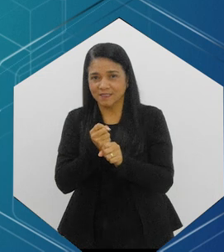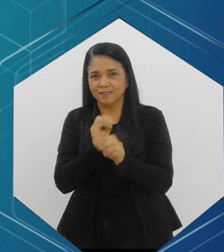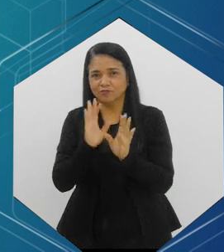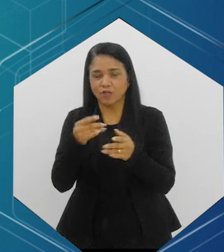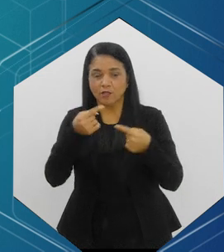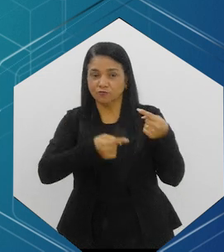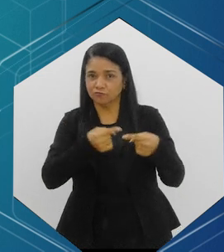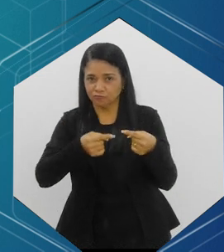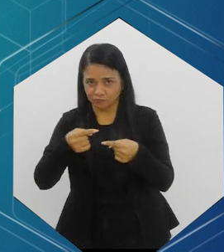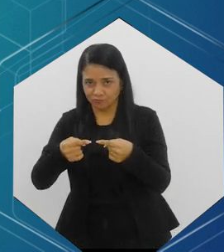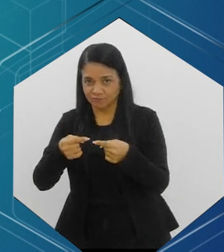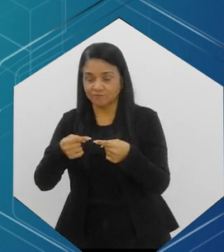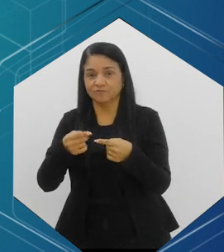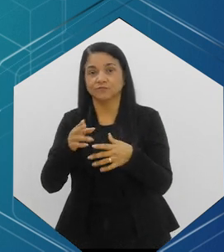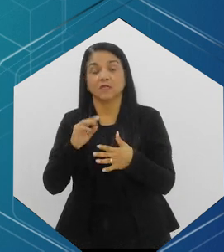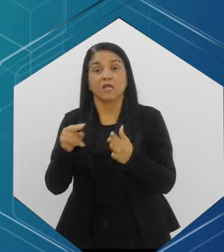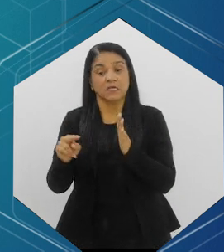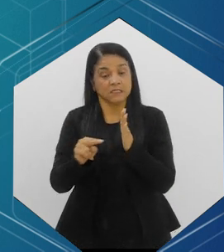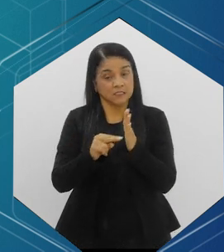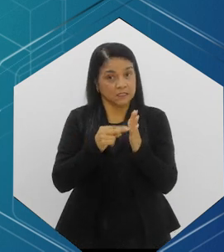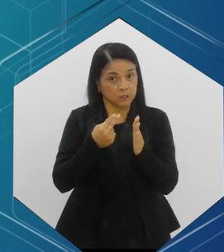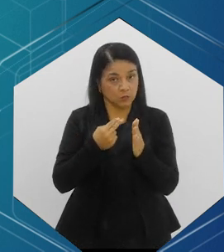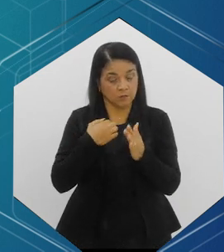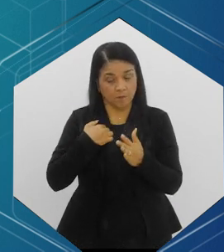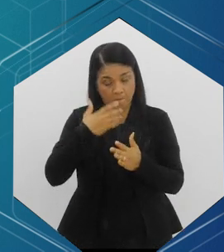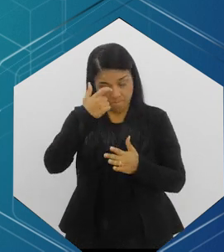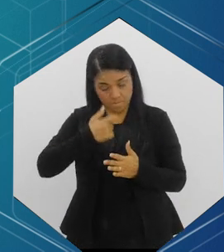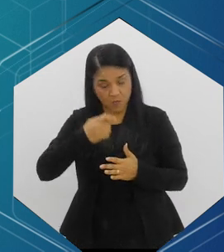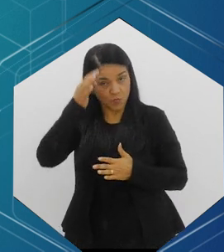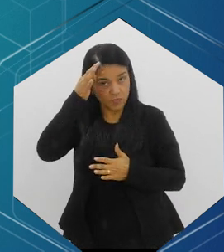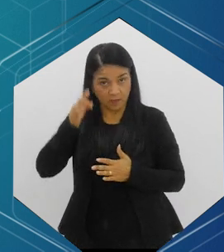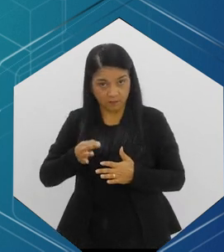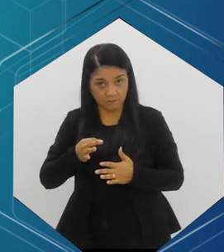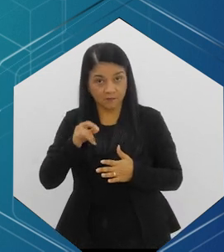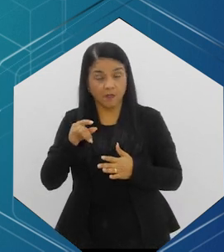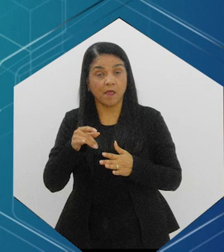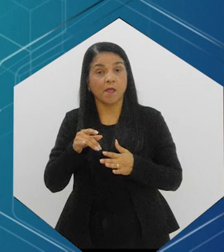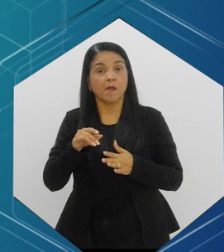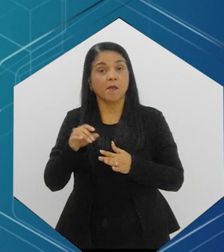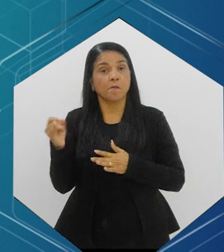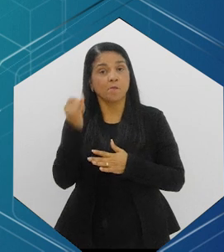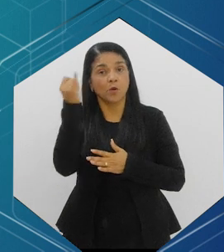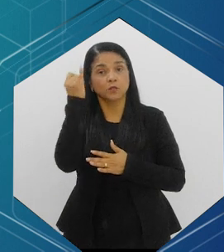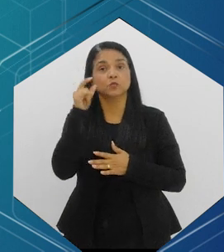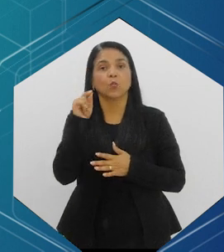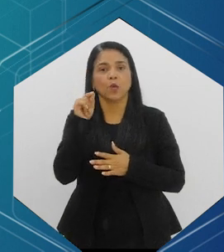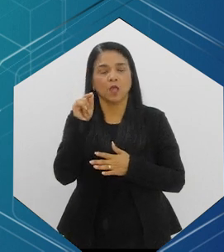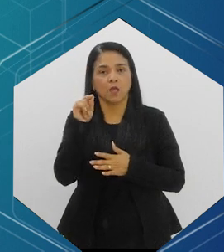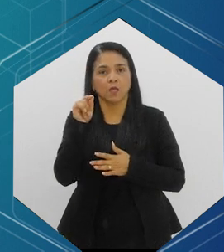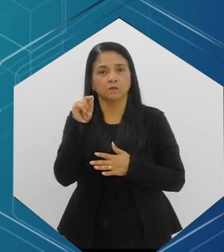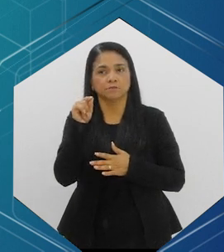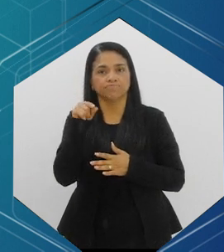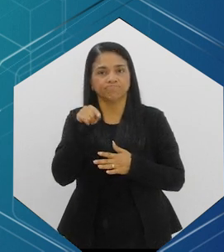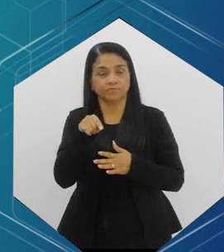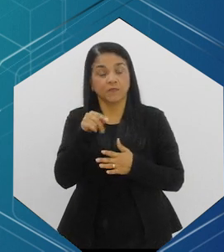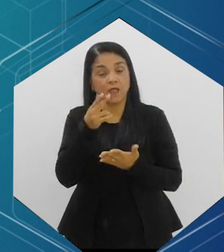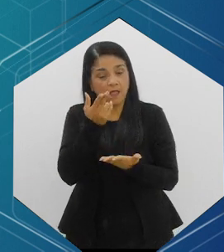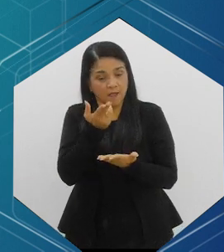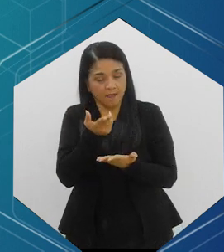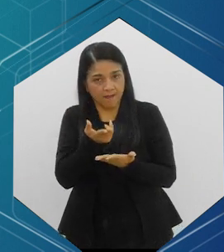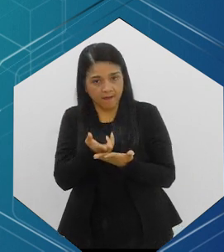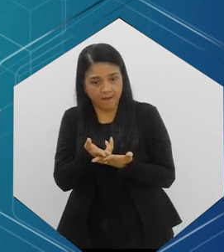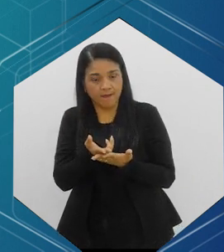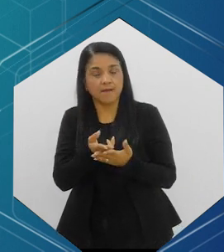né? Igual a cirurgia, no meu entendimento, o mais importante é a mobilização. Então, você trabalhar